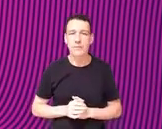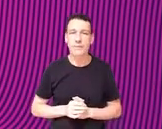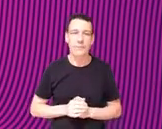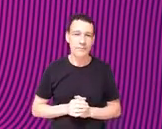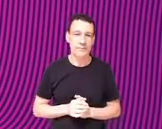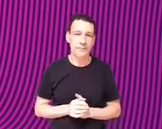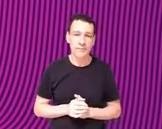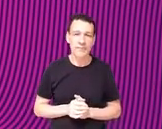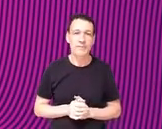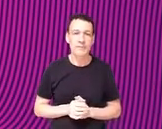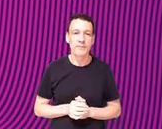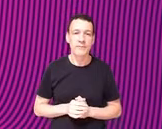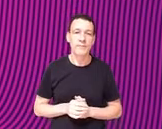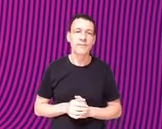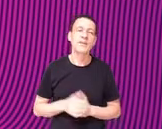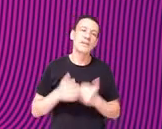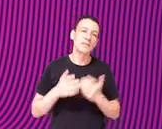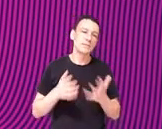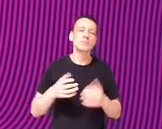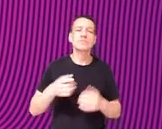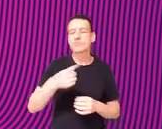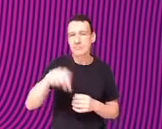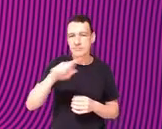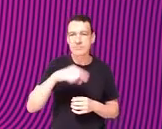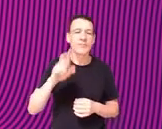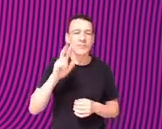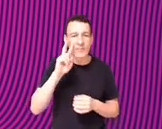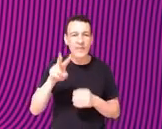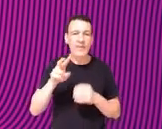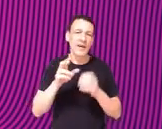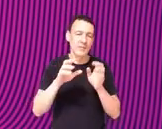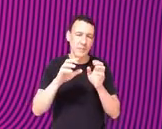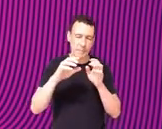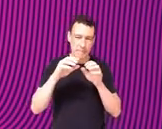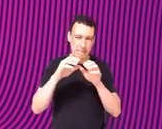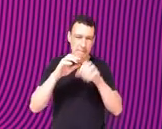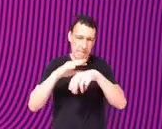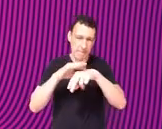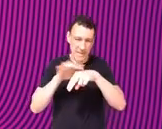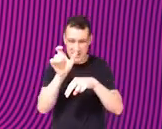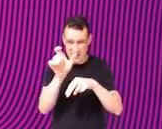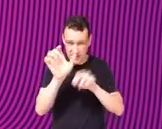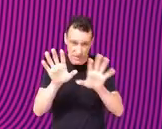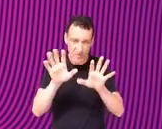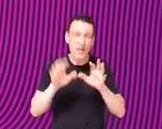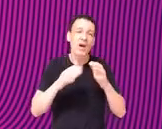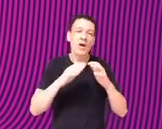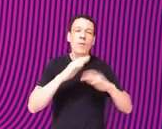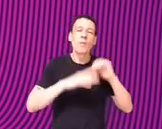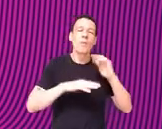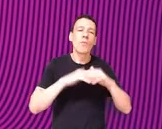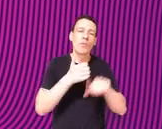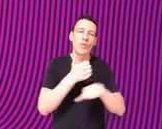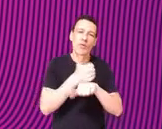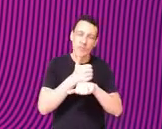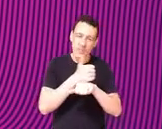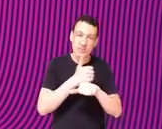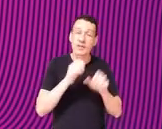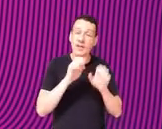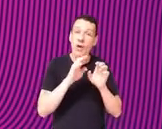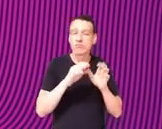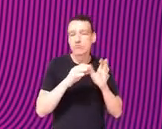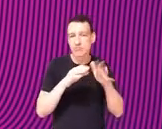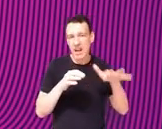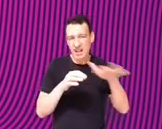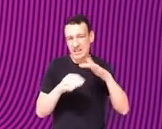as organizações de pacientes, a sociedade civil, os profissionais ligados à saúde, médicos,